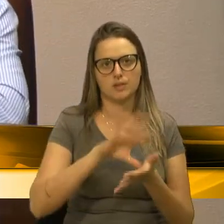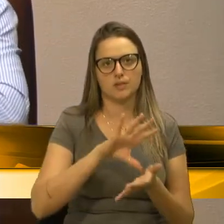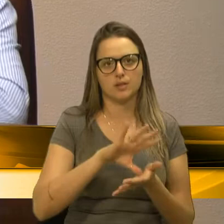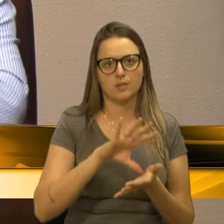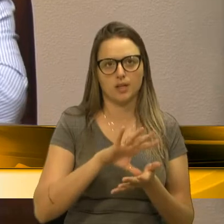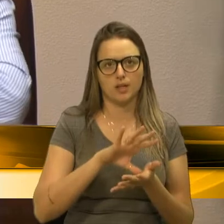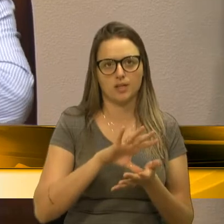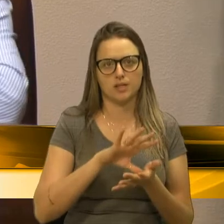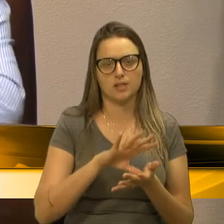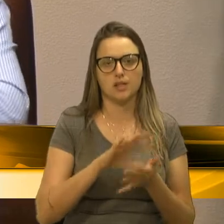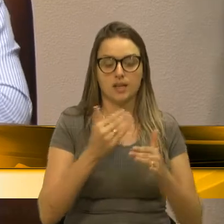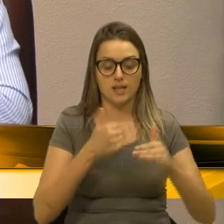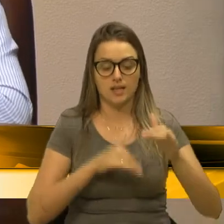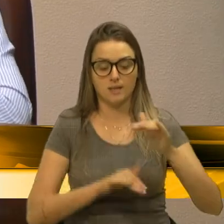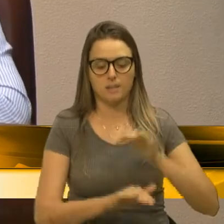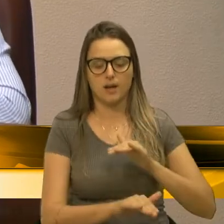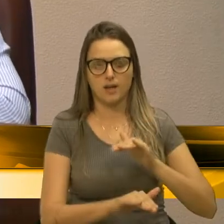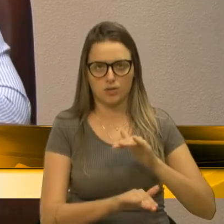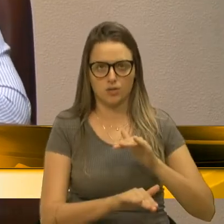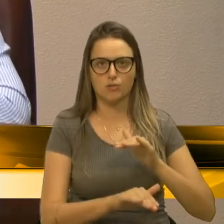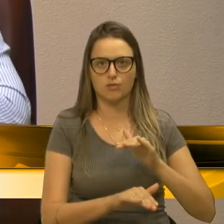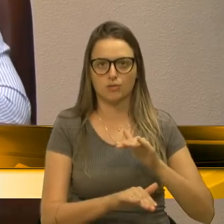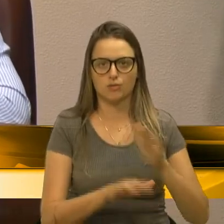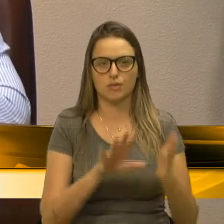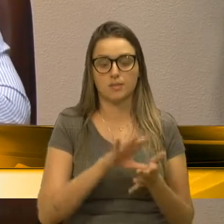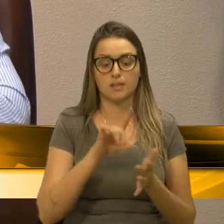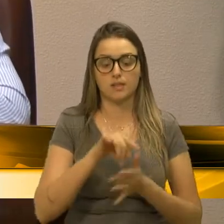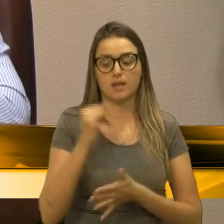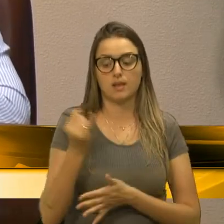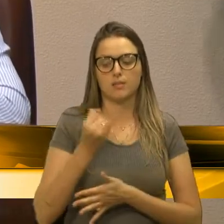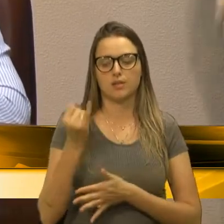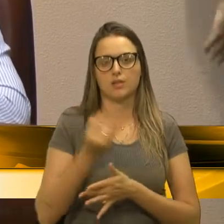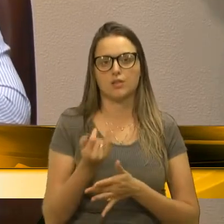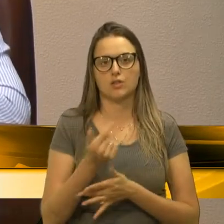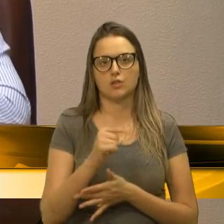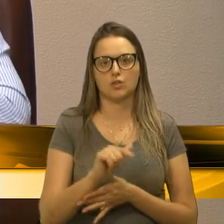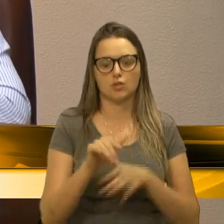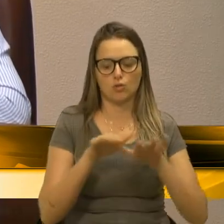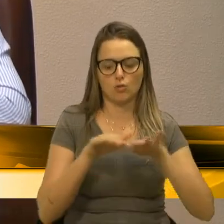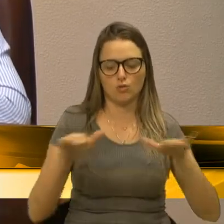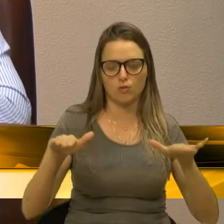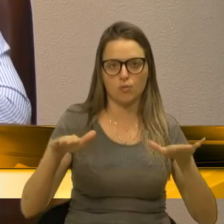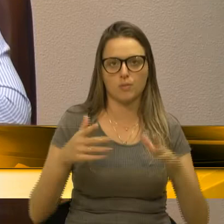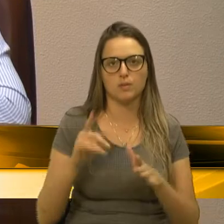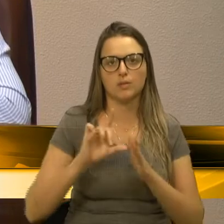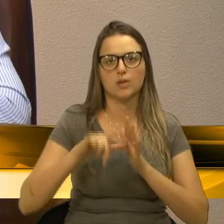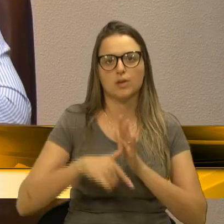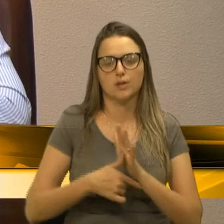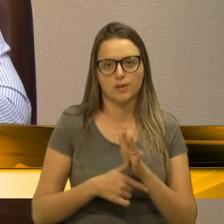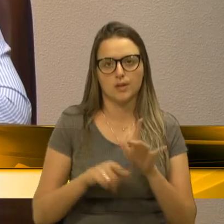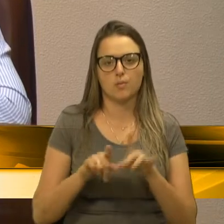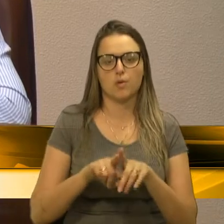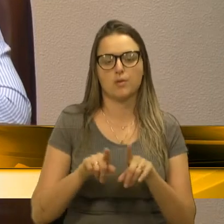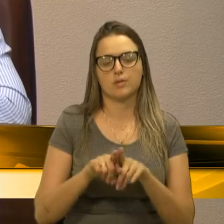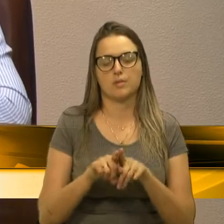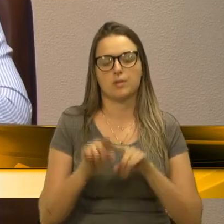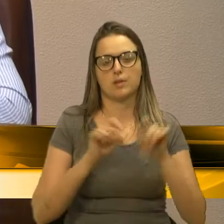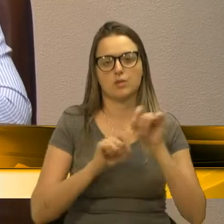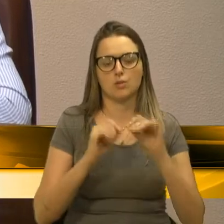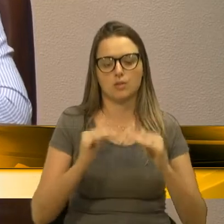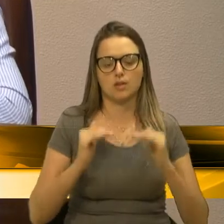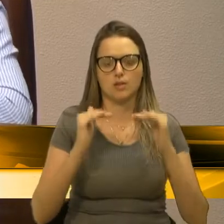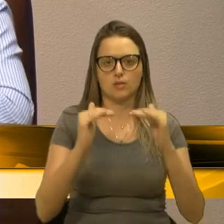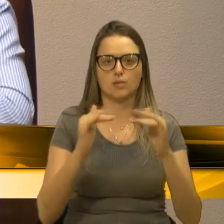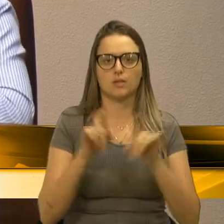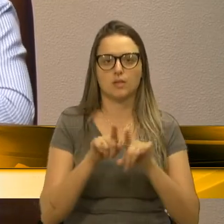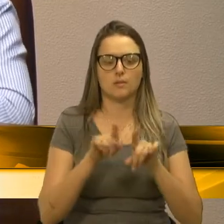da parte do subsolo, que é importantíssima, se colocaria novamente o piso. E após isso, as questões, então, superiores, como a guarda